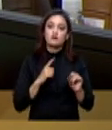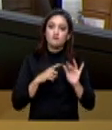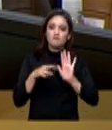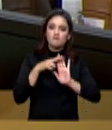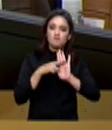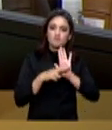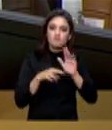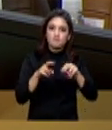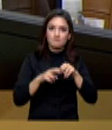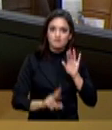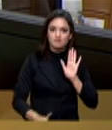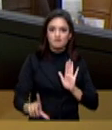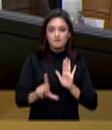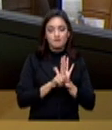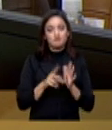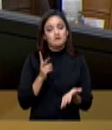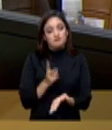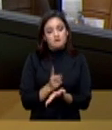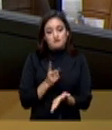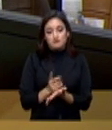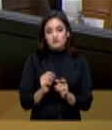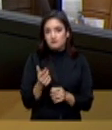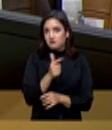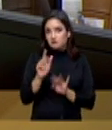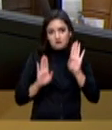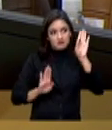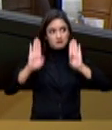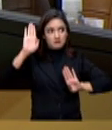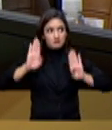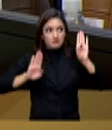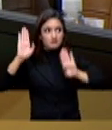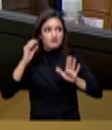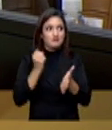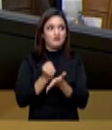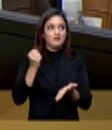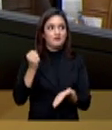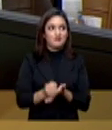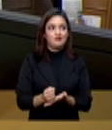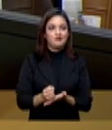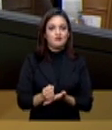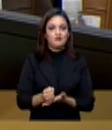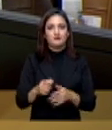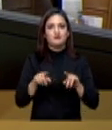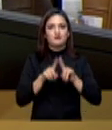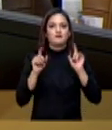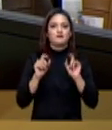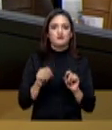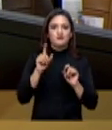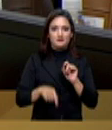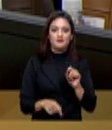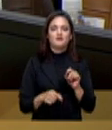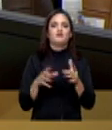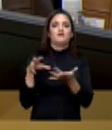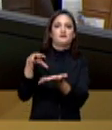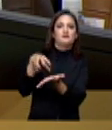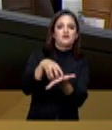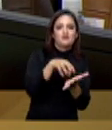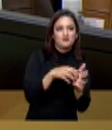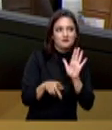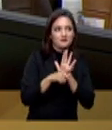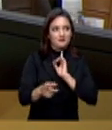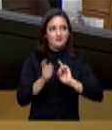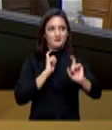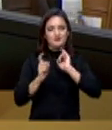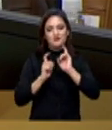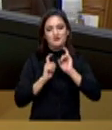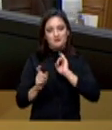regulamentado por lei apesar de não haver licitação para contratação e esqueci trata de entidade integrante da